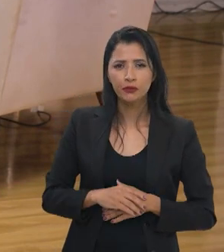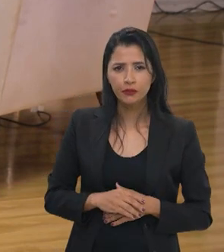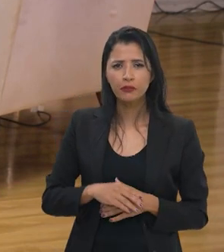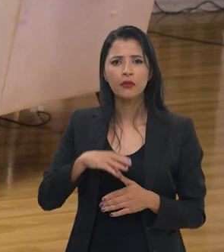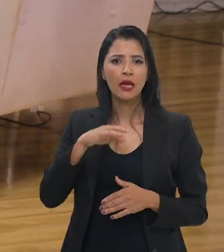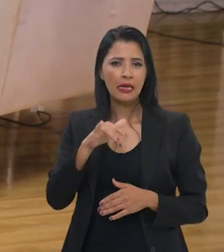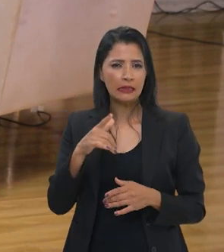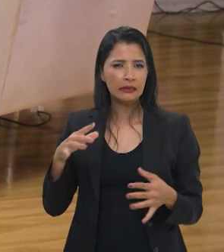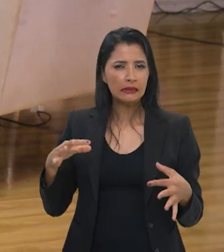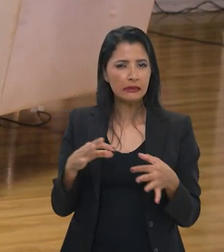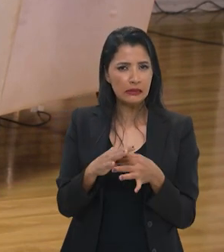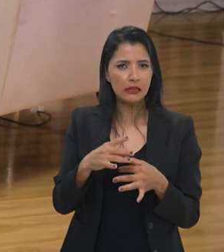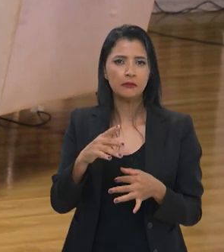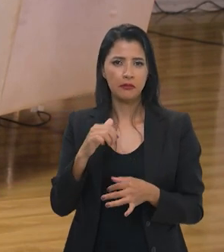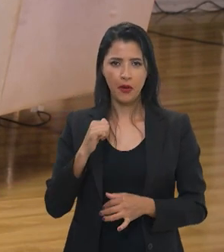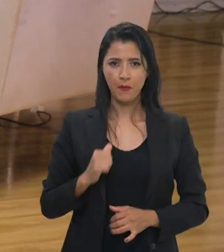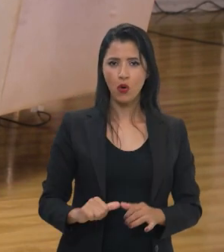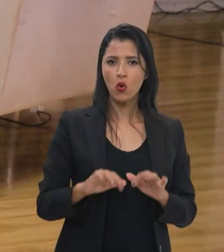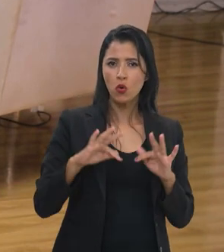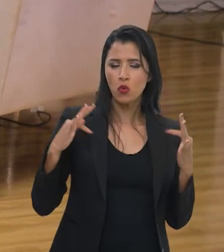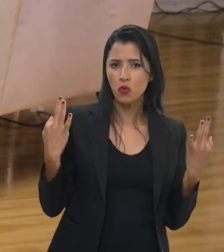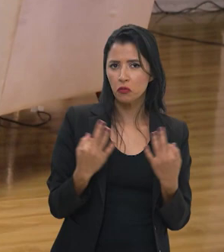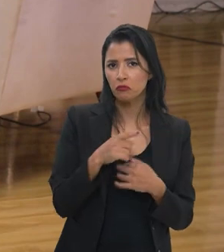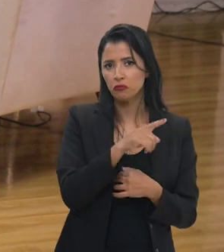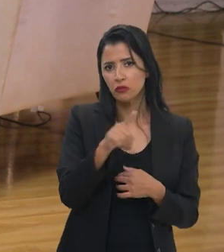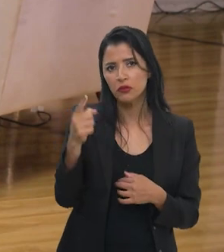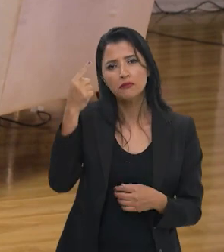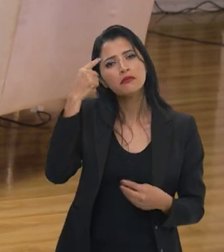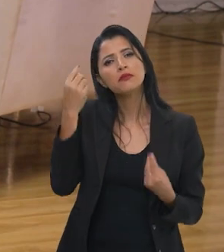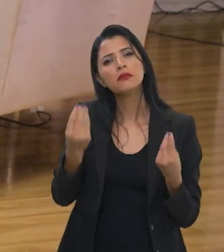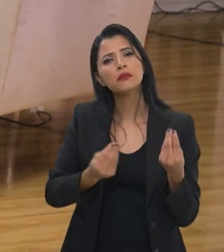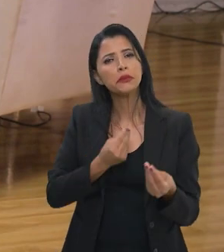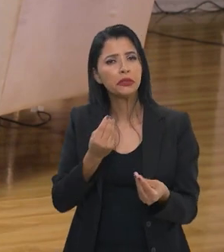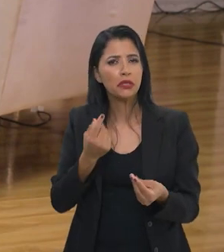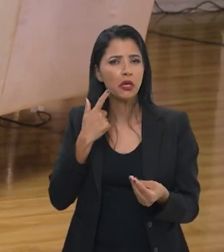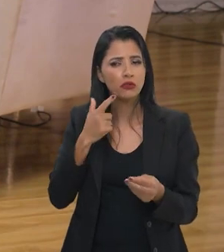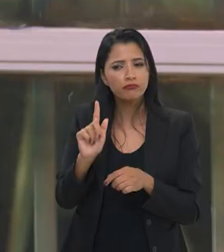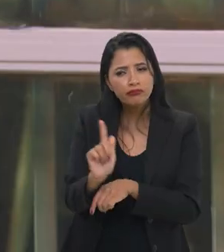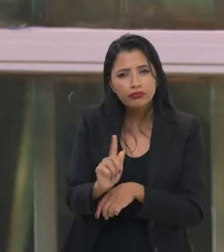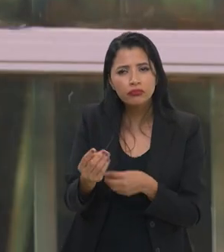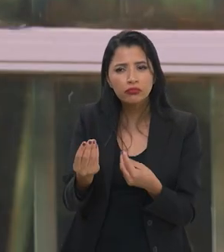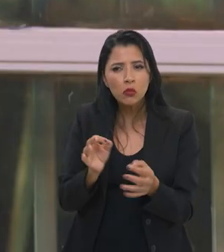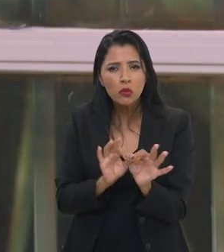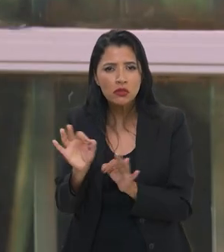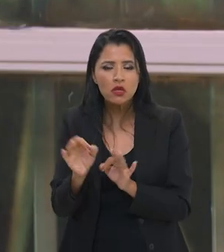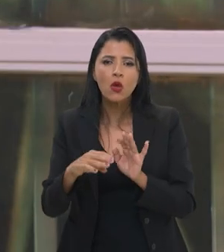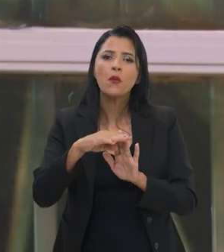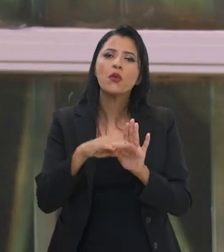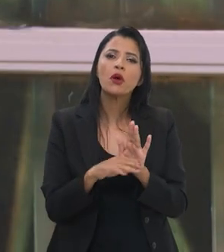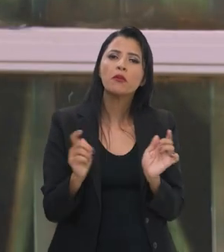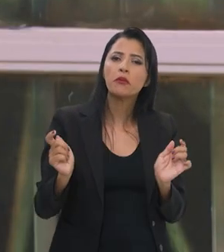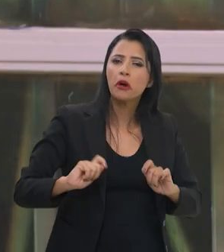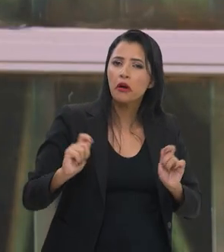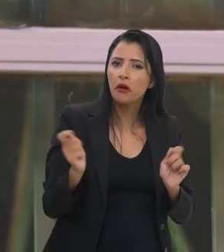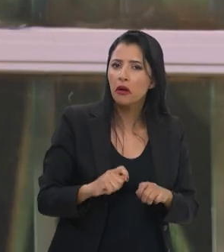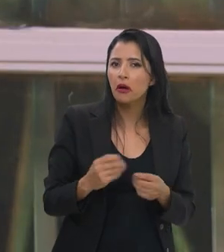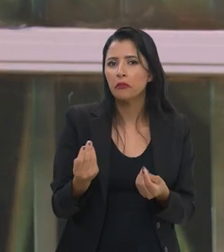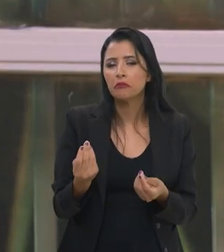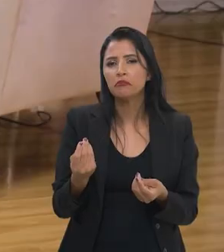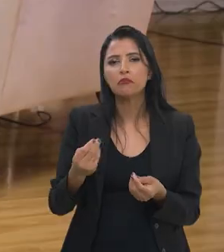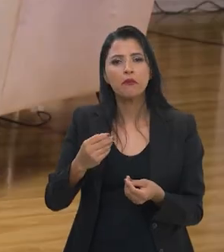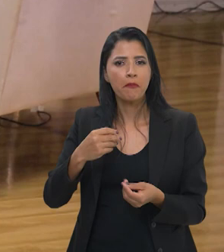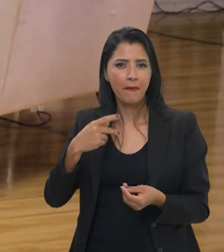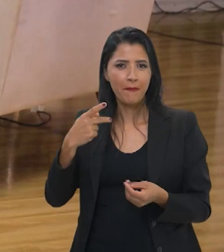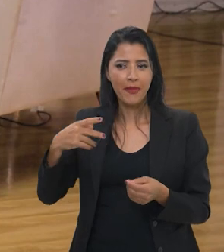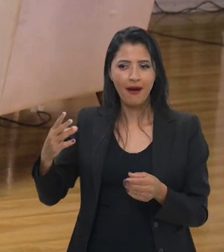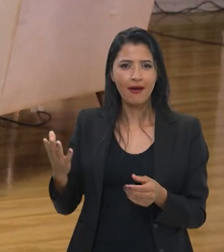do segundo bloco se associado ao Bolsa Família vocês estão pensando estão gestando algum programa de capacitação